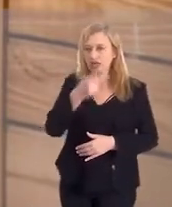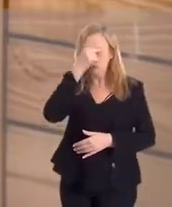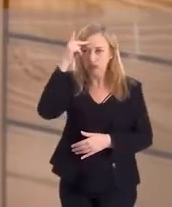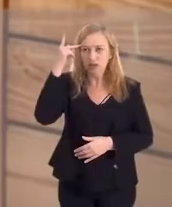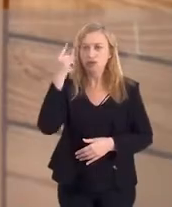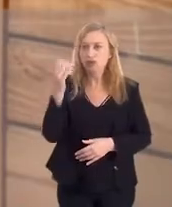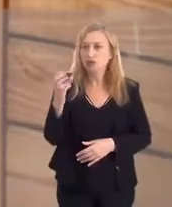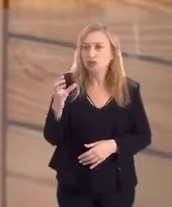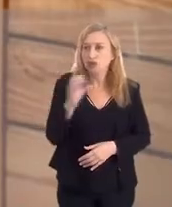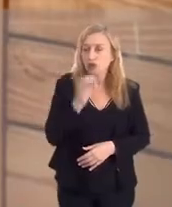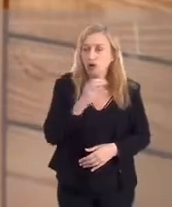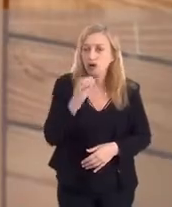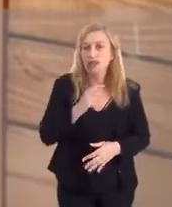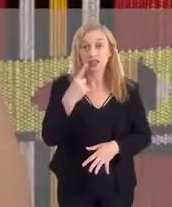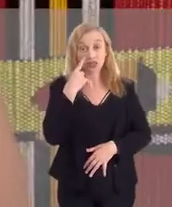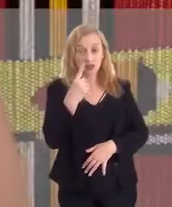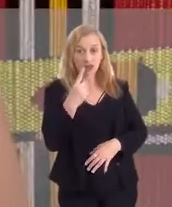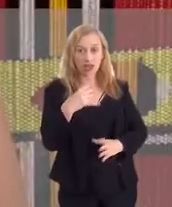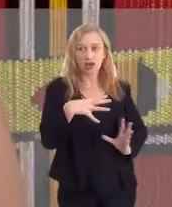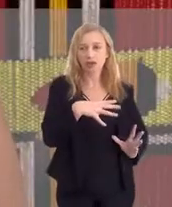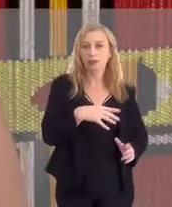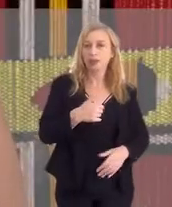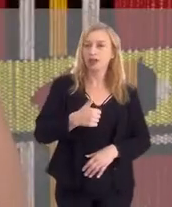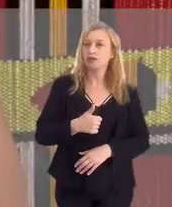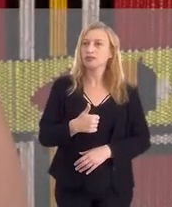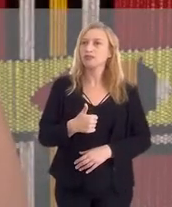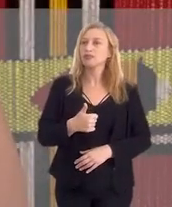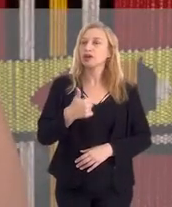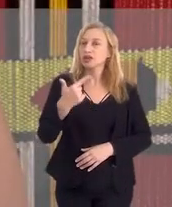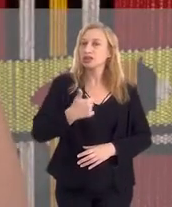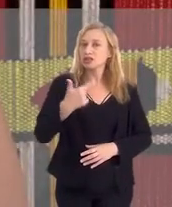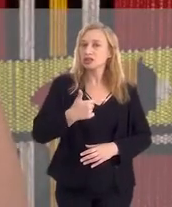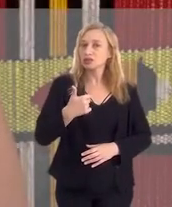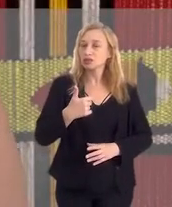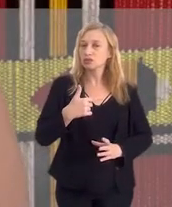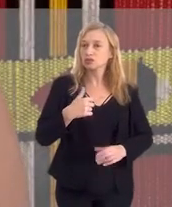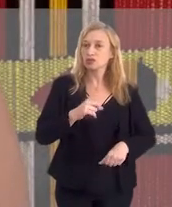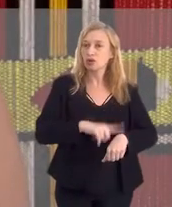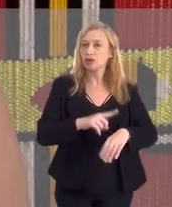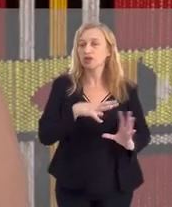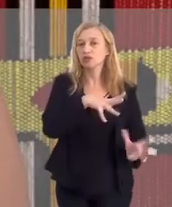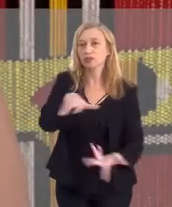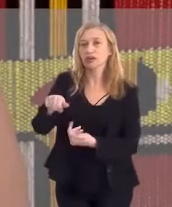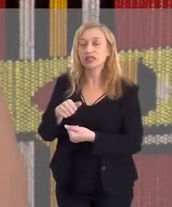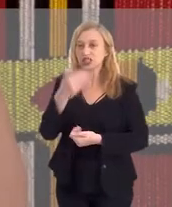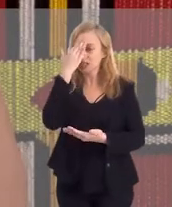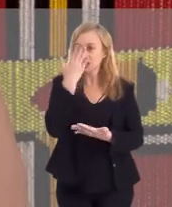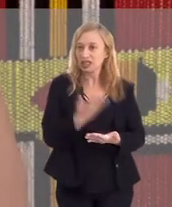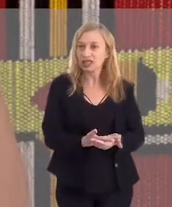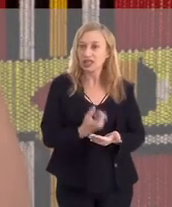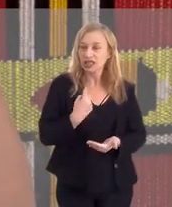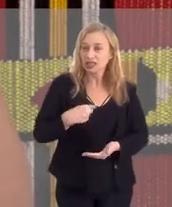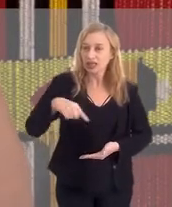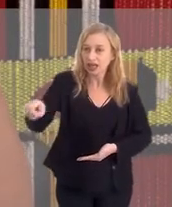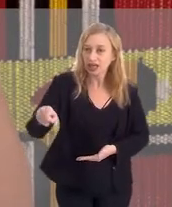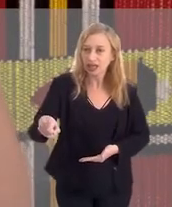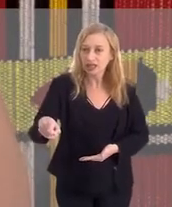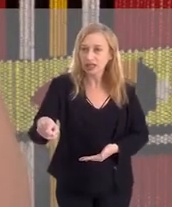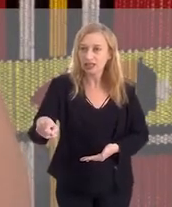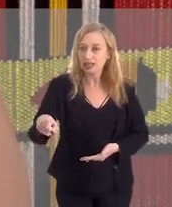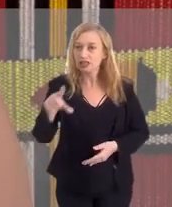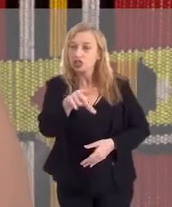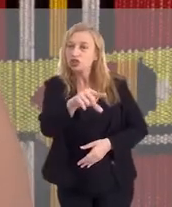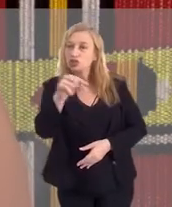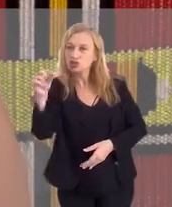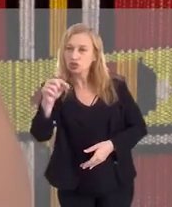que vocês veem isso? A gente vê que vai ter a segunda parada do planeta. Que a gente acredita que quem está indo é porque